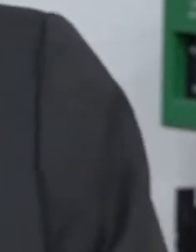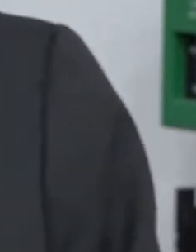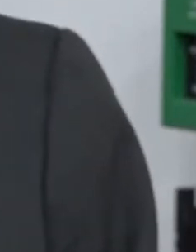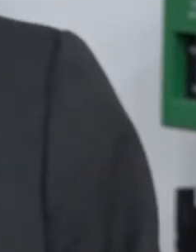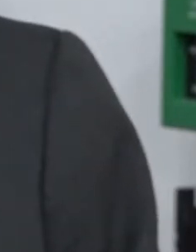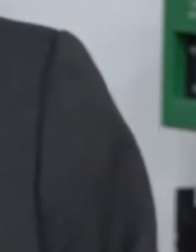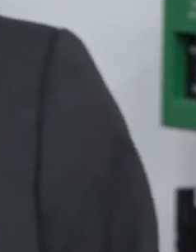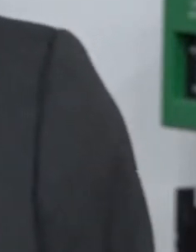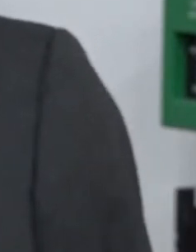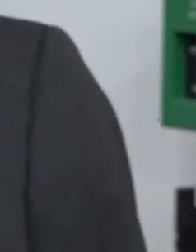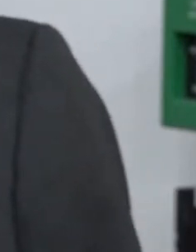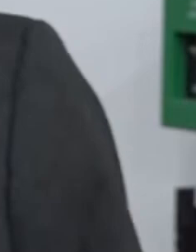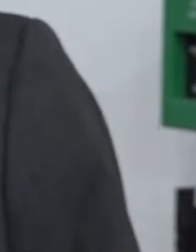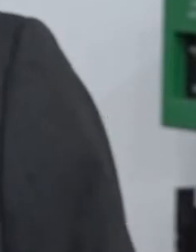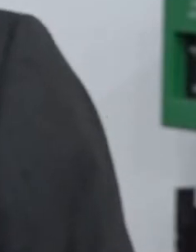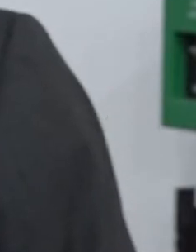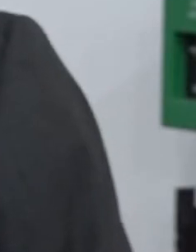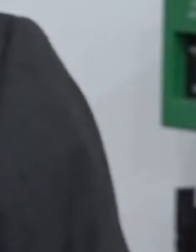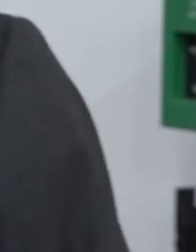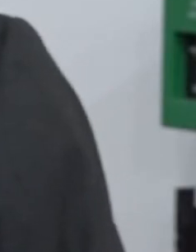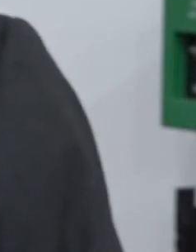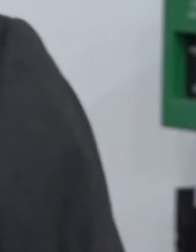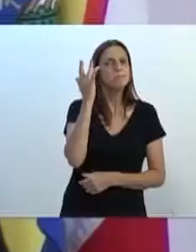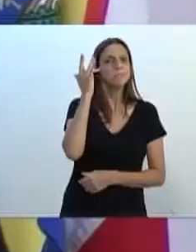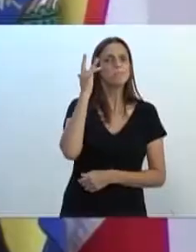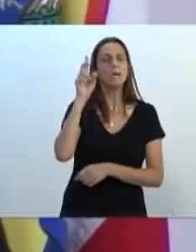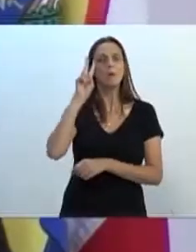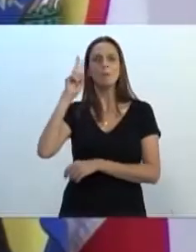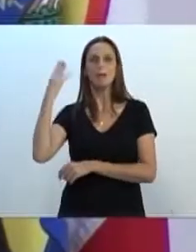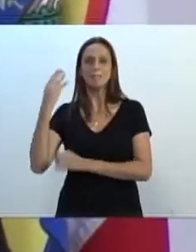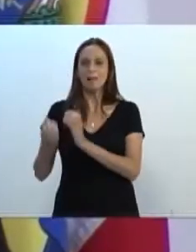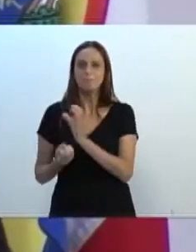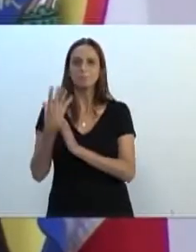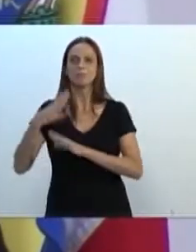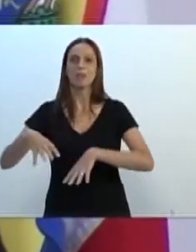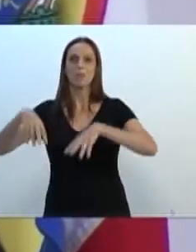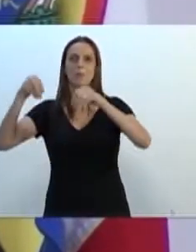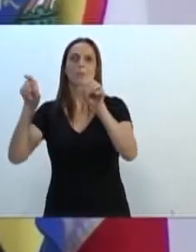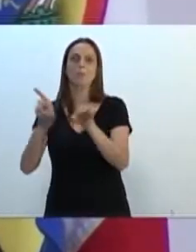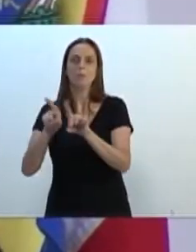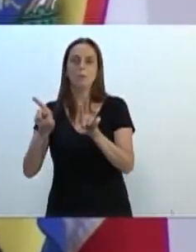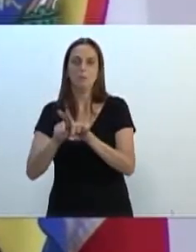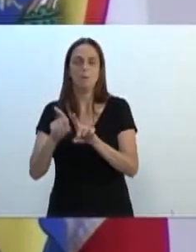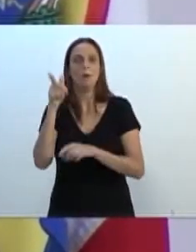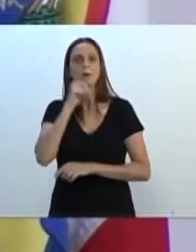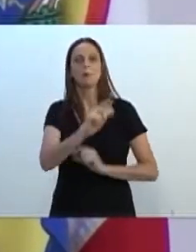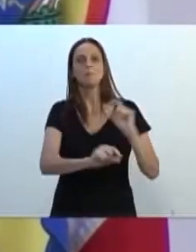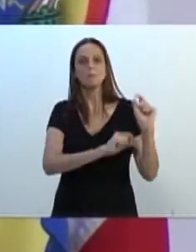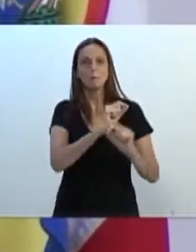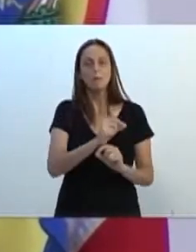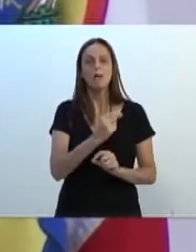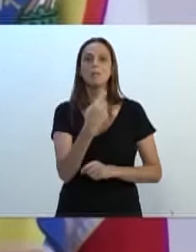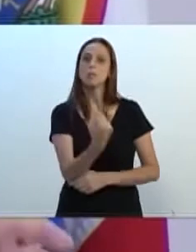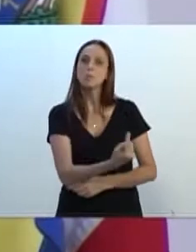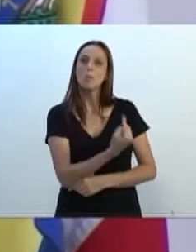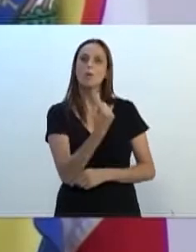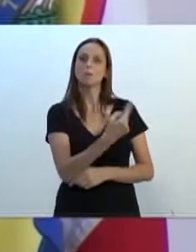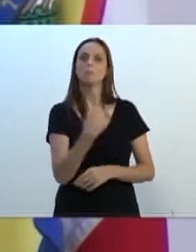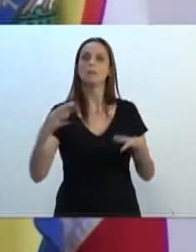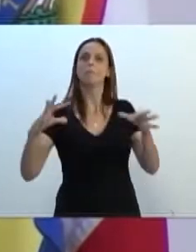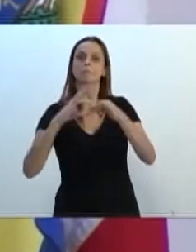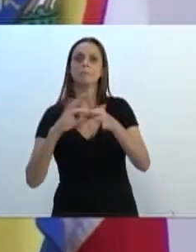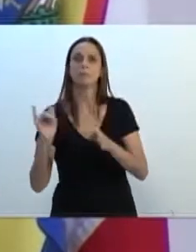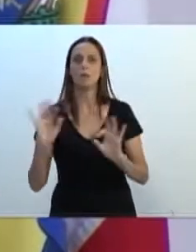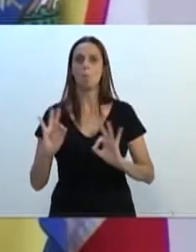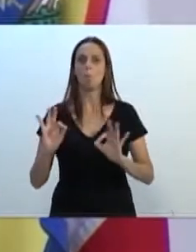que em algum momento participaram da construção dessa história. O prefeito Mário Gultebrandt falou da relação entre os poderes e